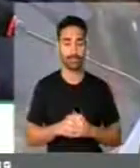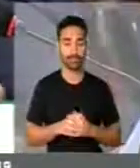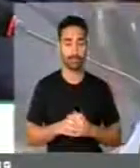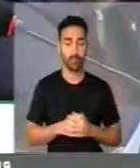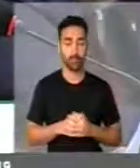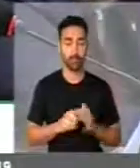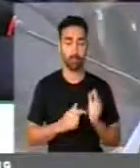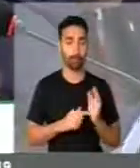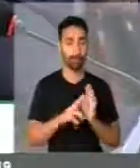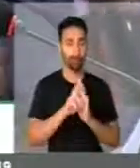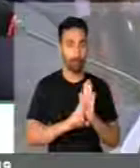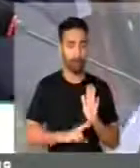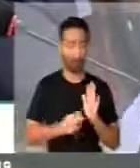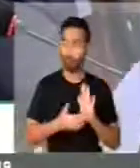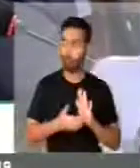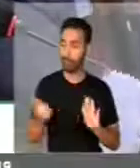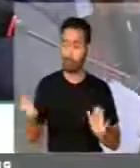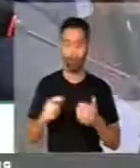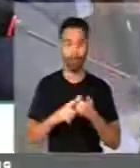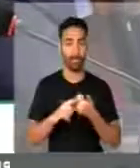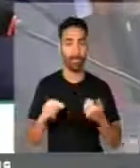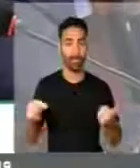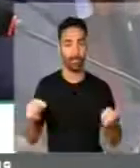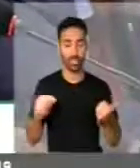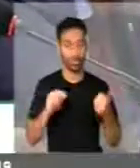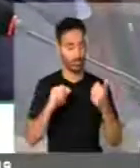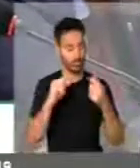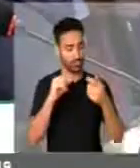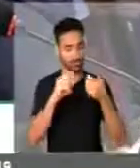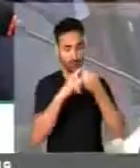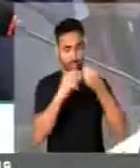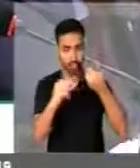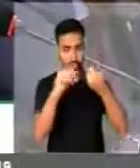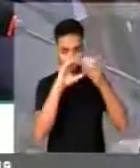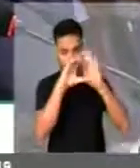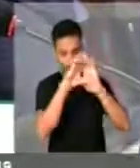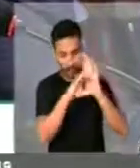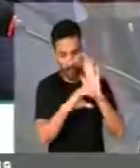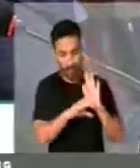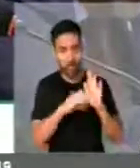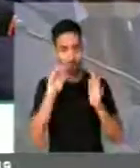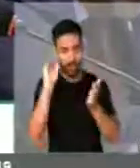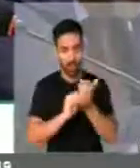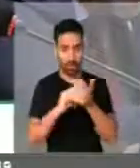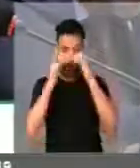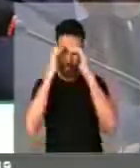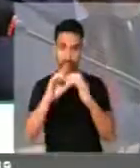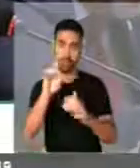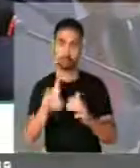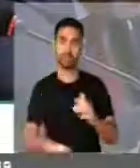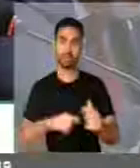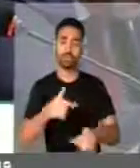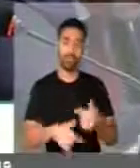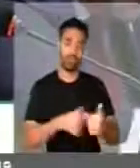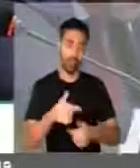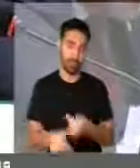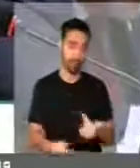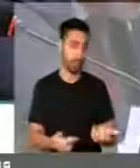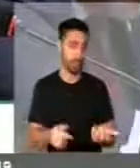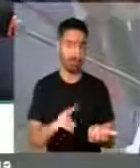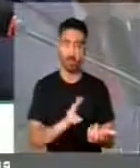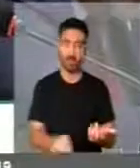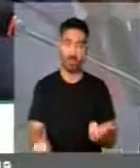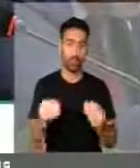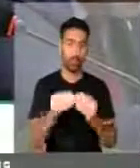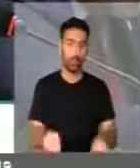deste relatório os artigos que realmente ferem os direitos dos trabalhadores, que precariza